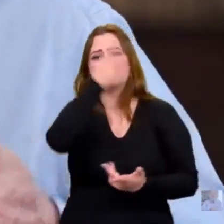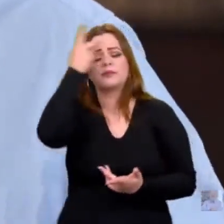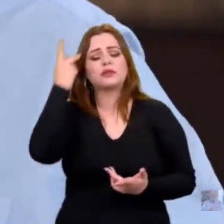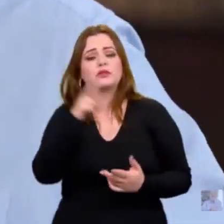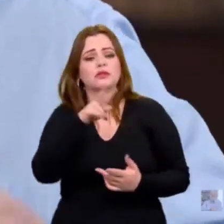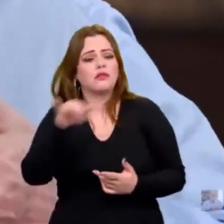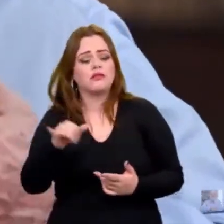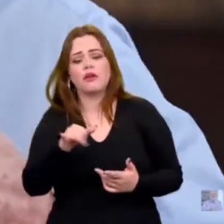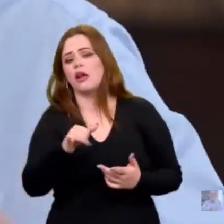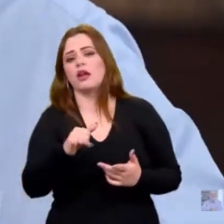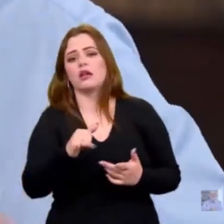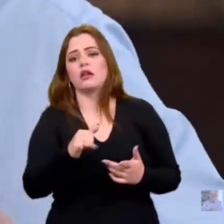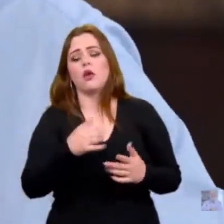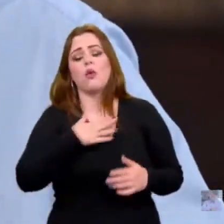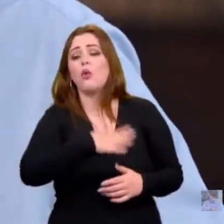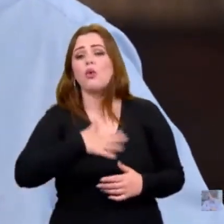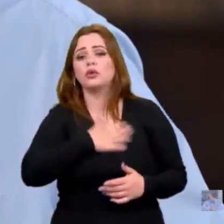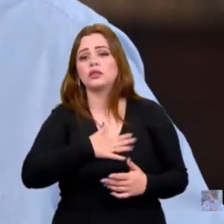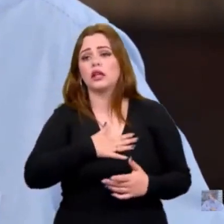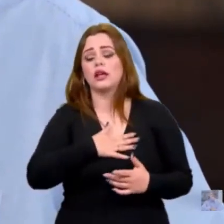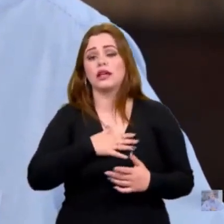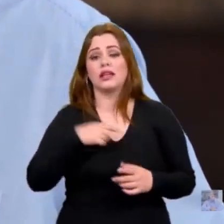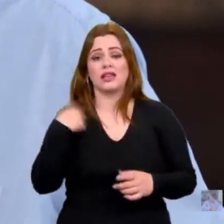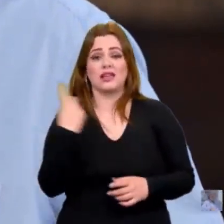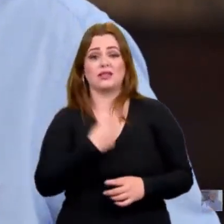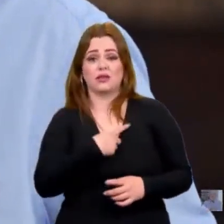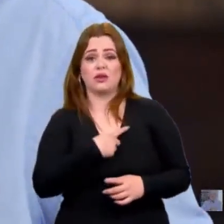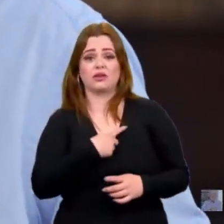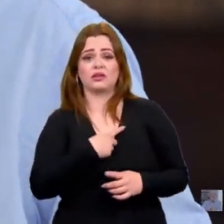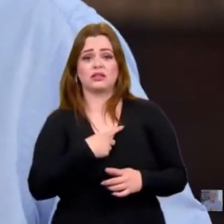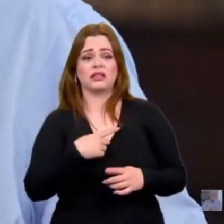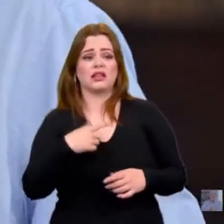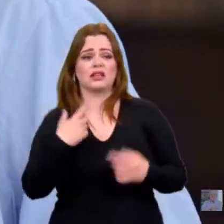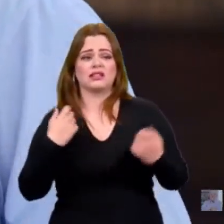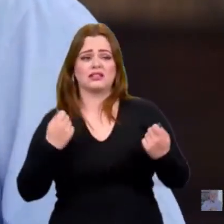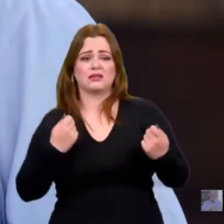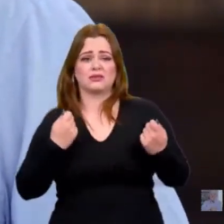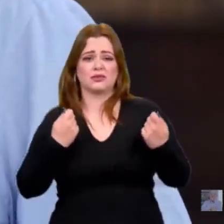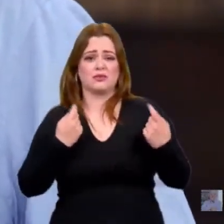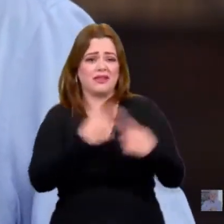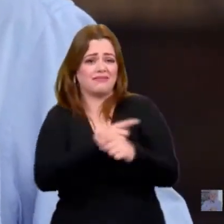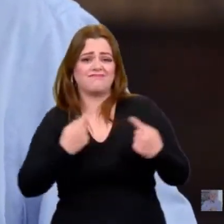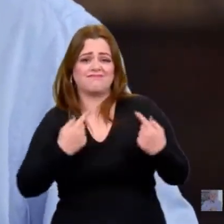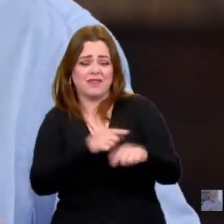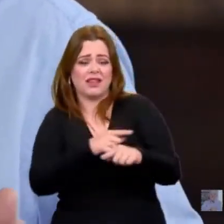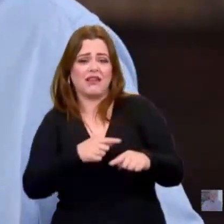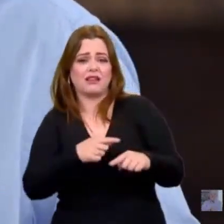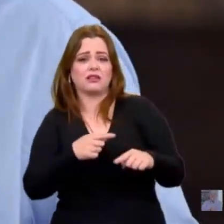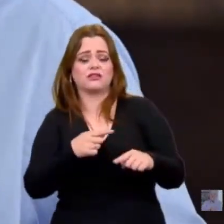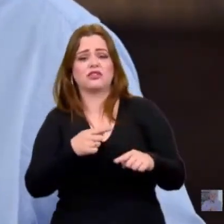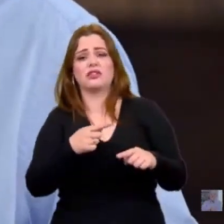Nós precisamos derrotar o ódio. E nós precisamos